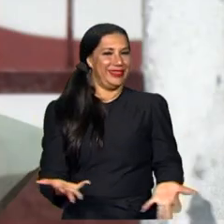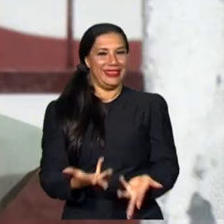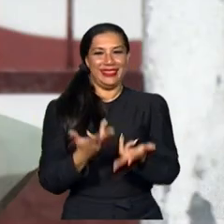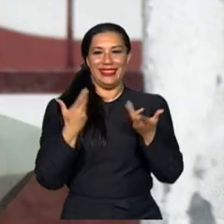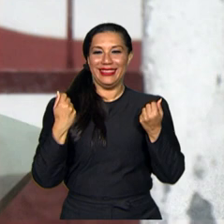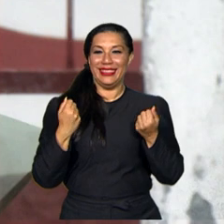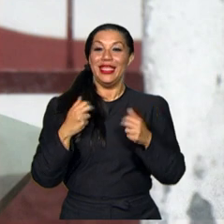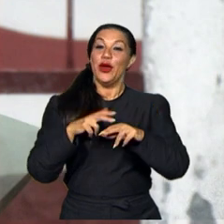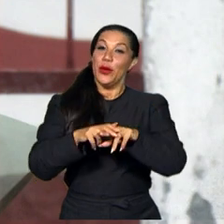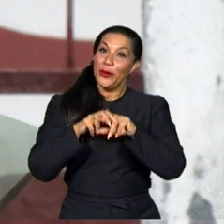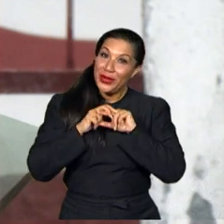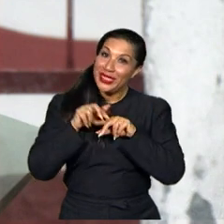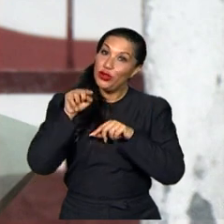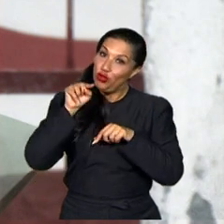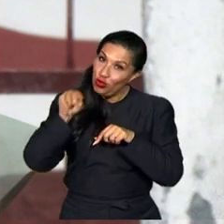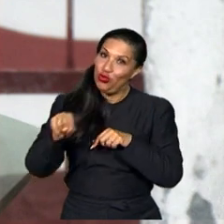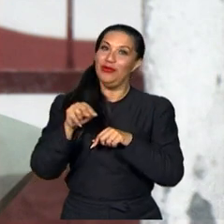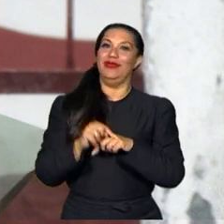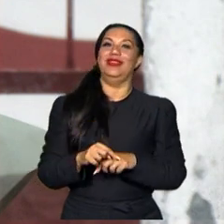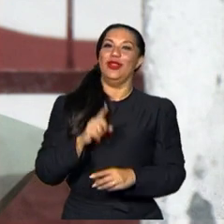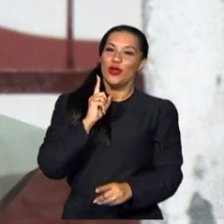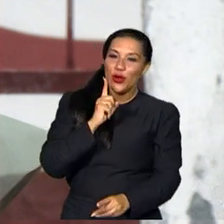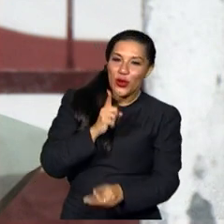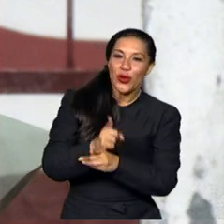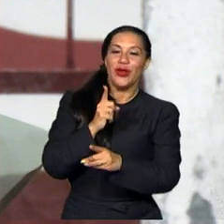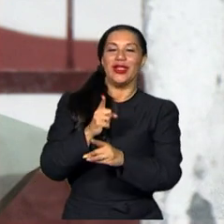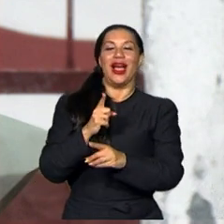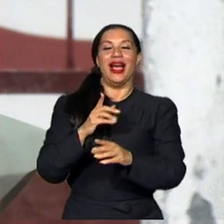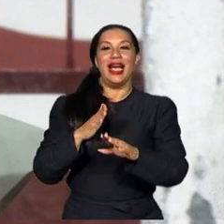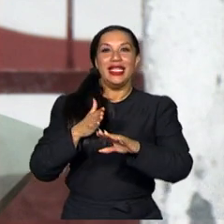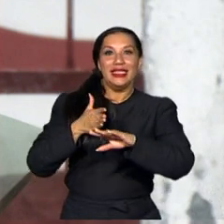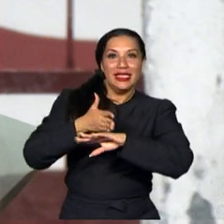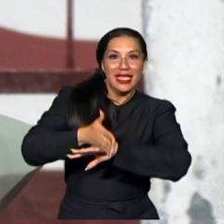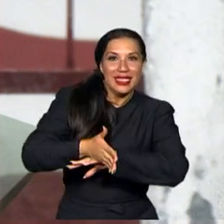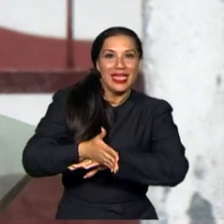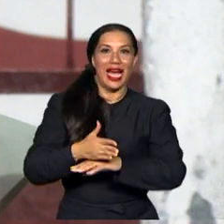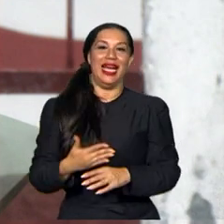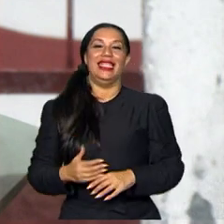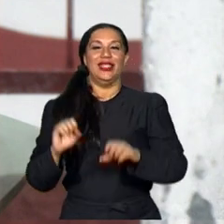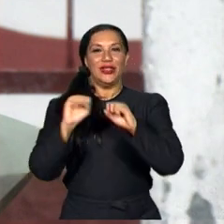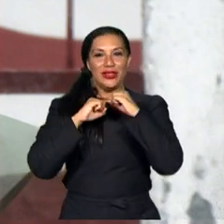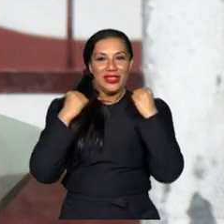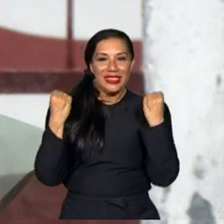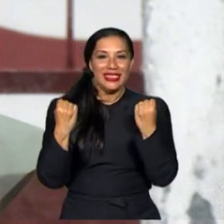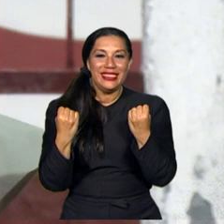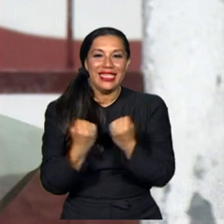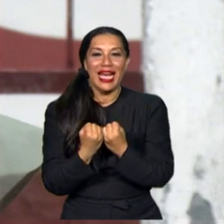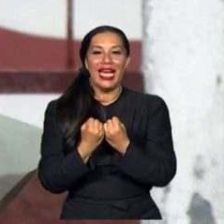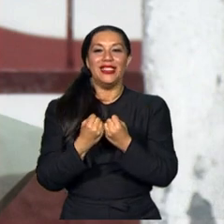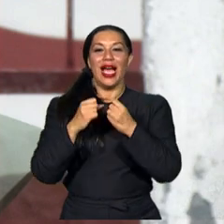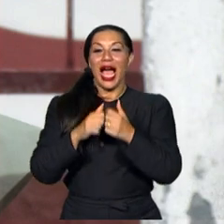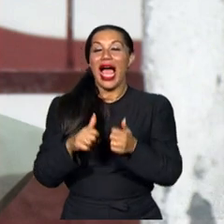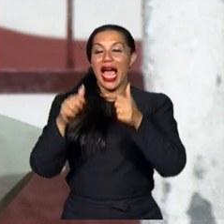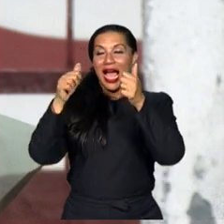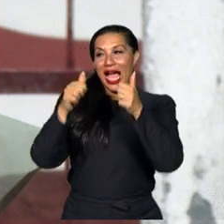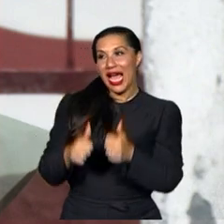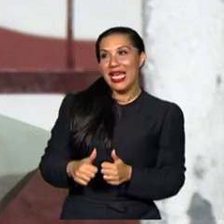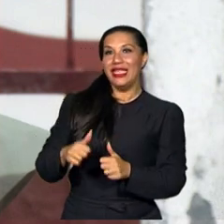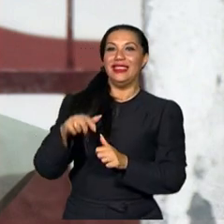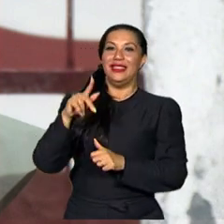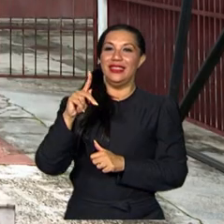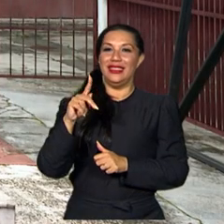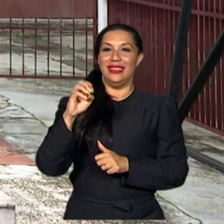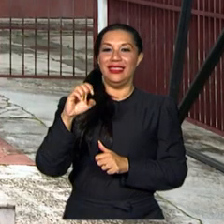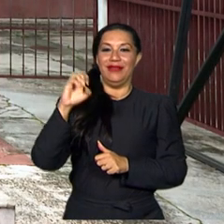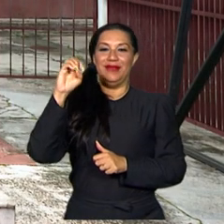E foi por esse motivo que encontramos logo na entrada do estádio Rodolfo Crespi um busto do atleta do